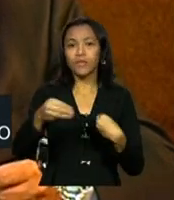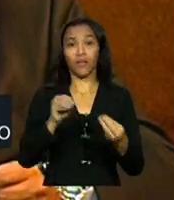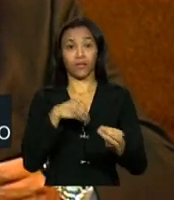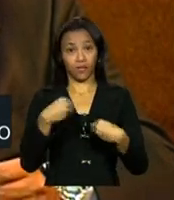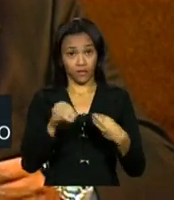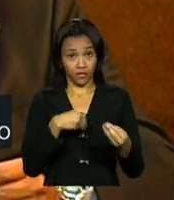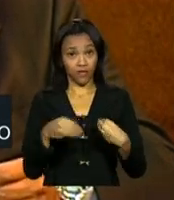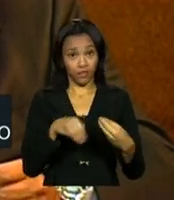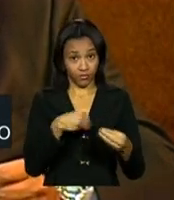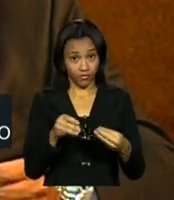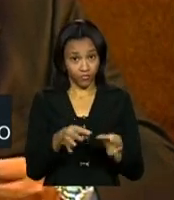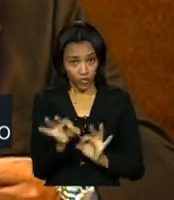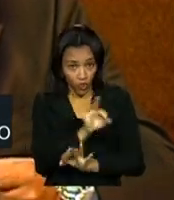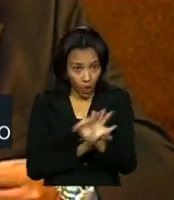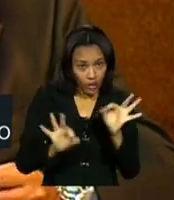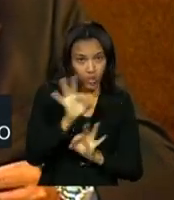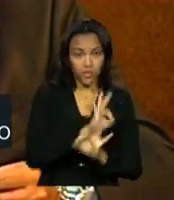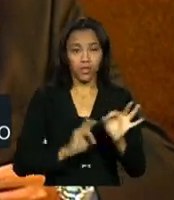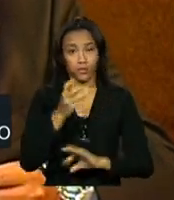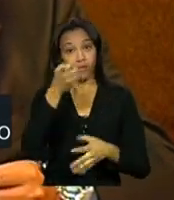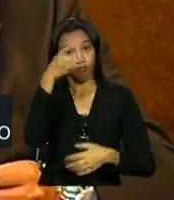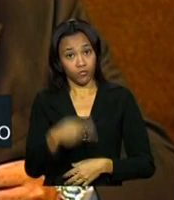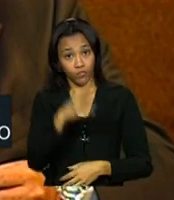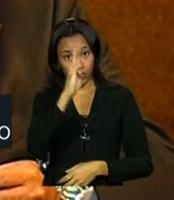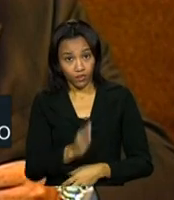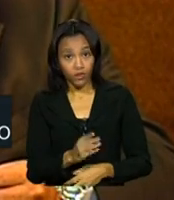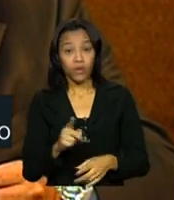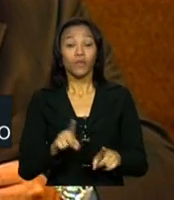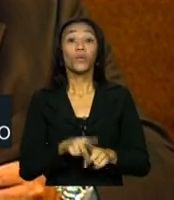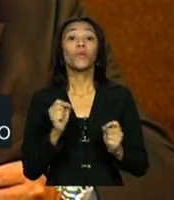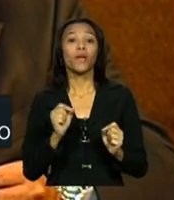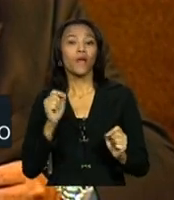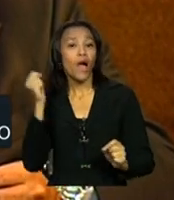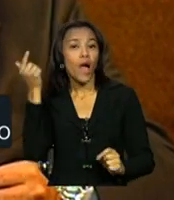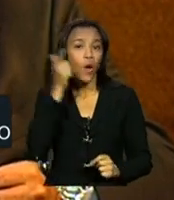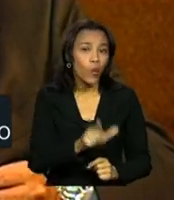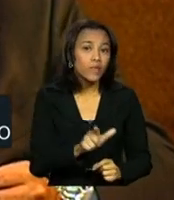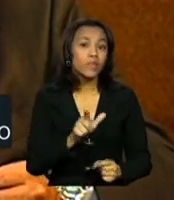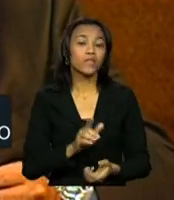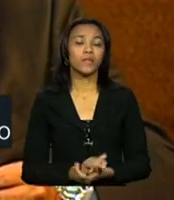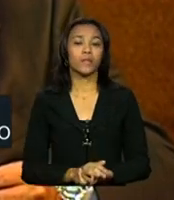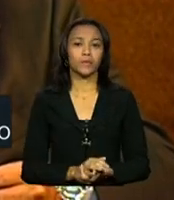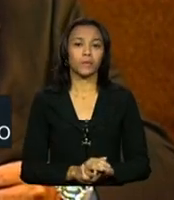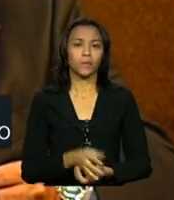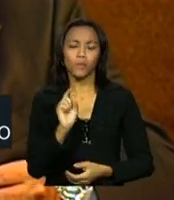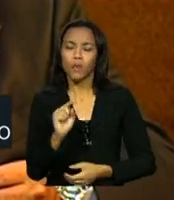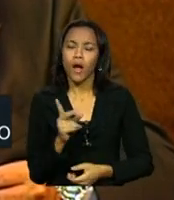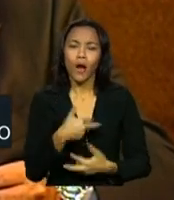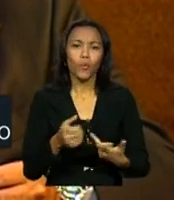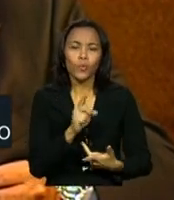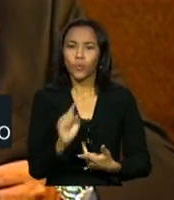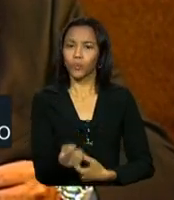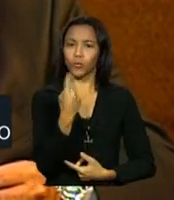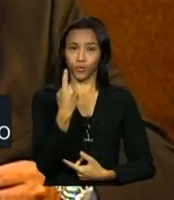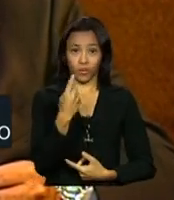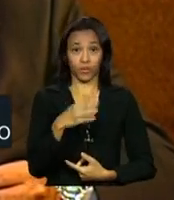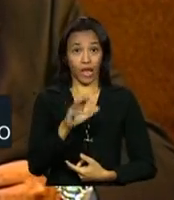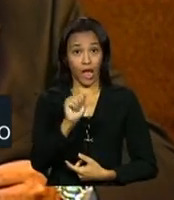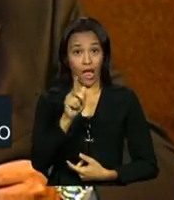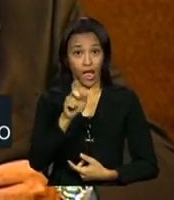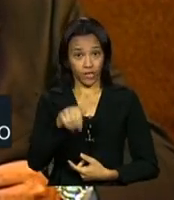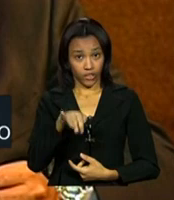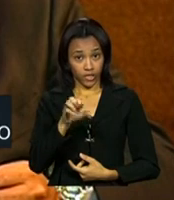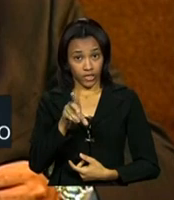gerencial do Estado brasileira culminaram em desenhos institucionais singulares para as agências